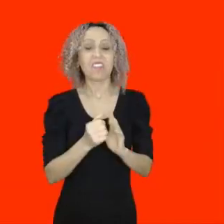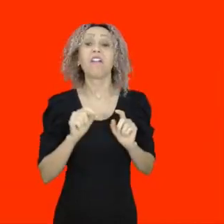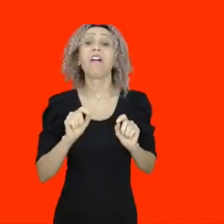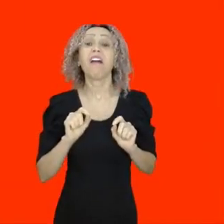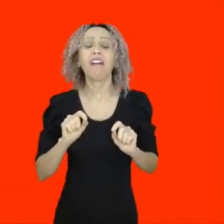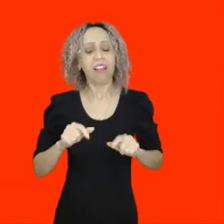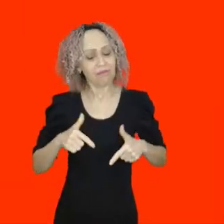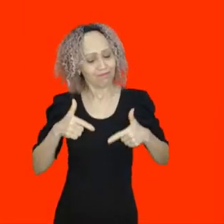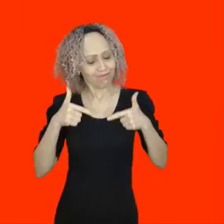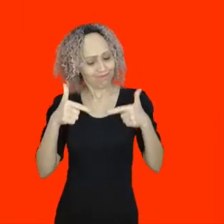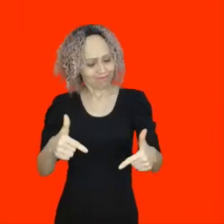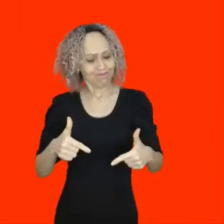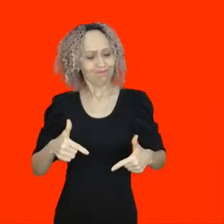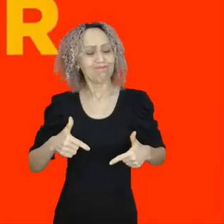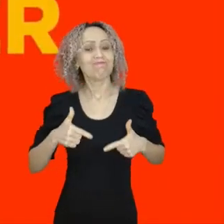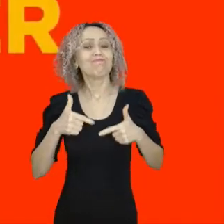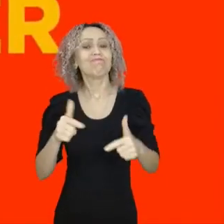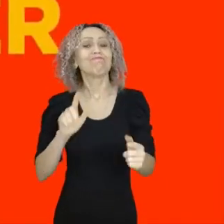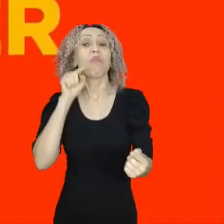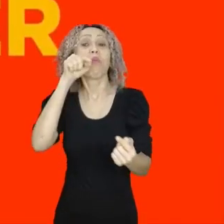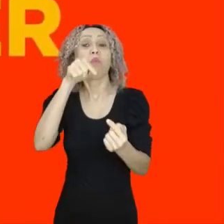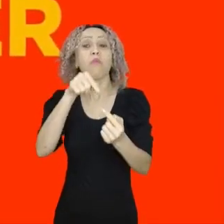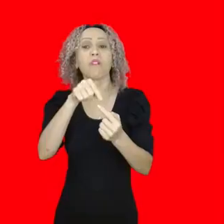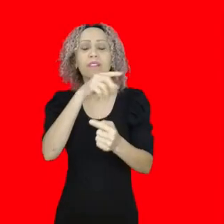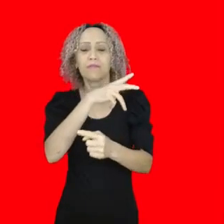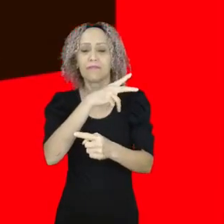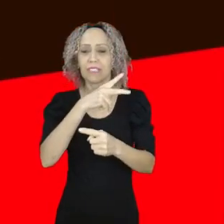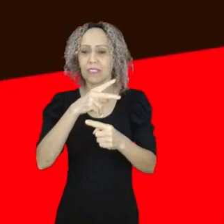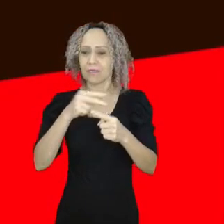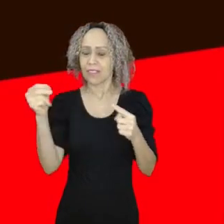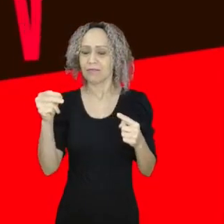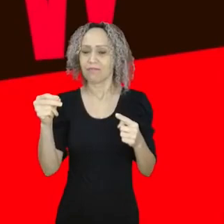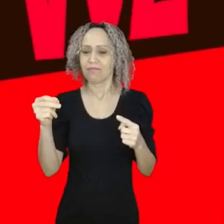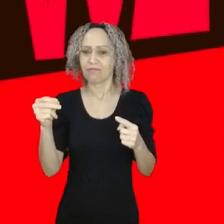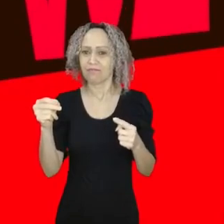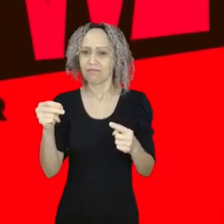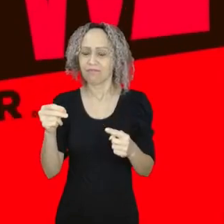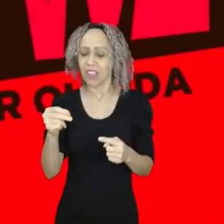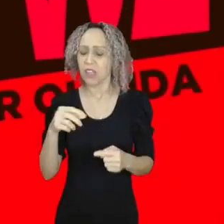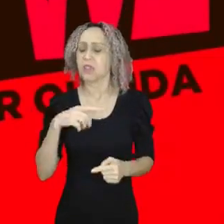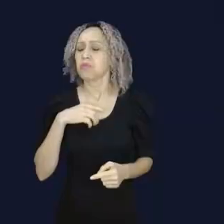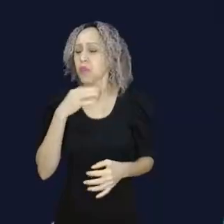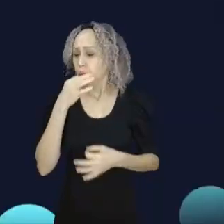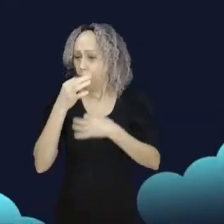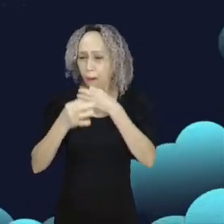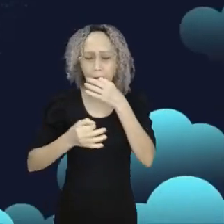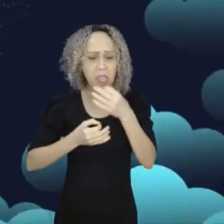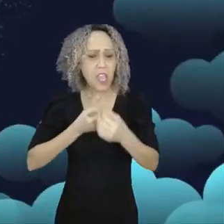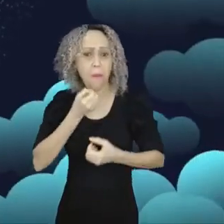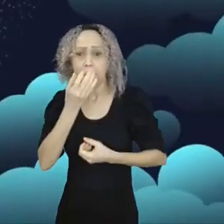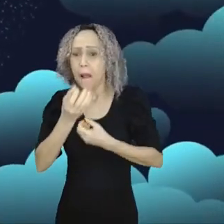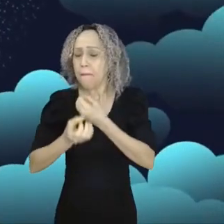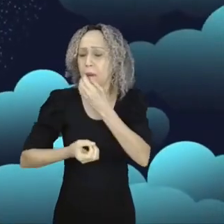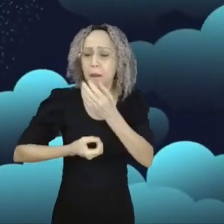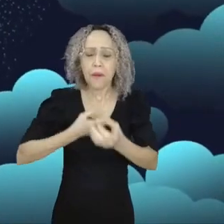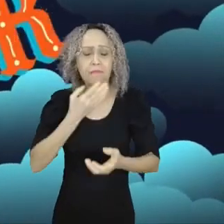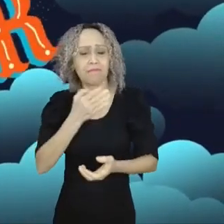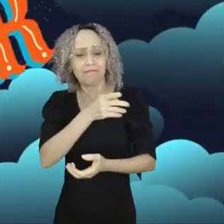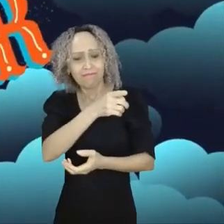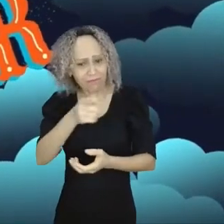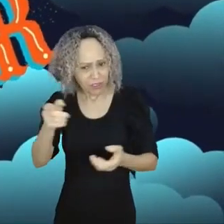sina, batalhando pra vencer. Tenho voz pra ser ouvida,